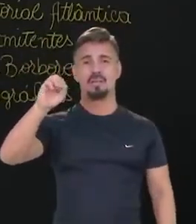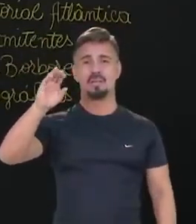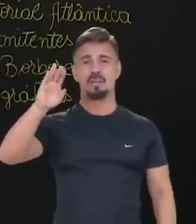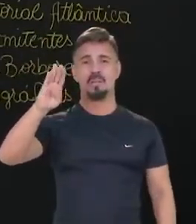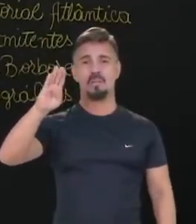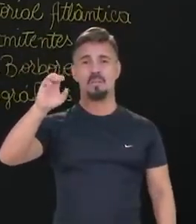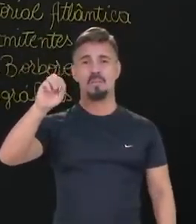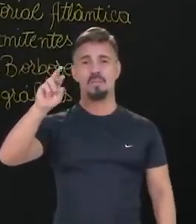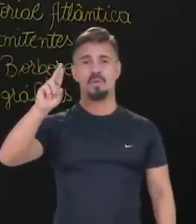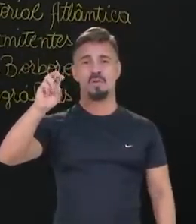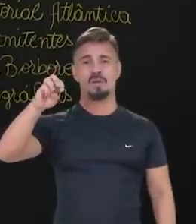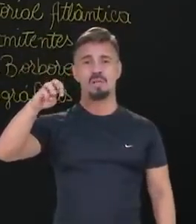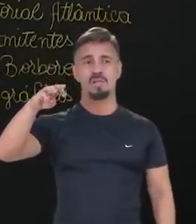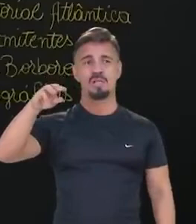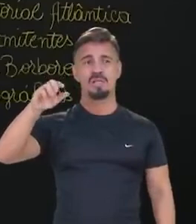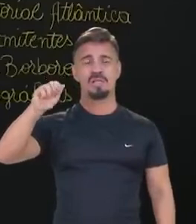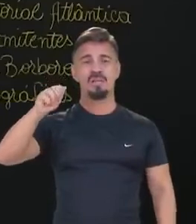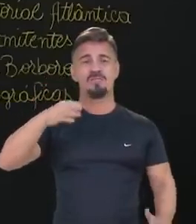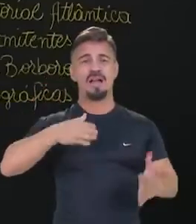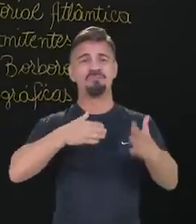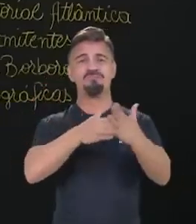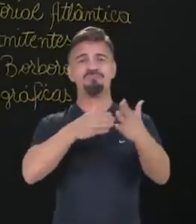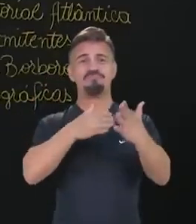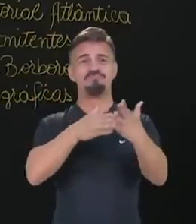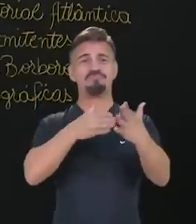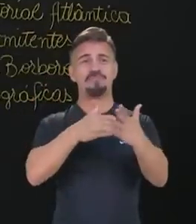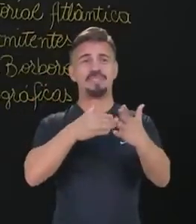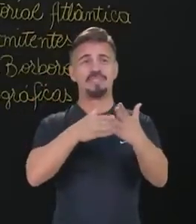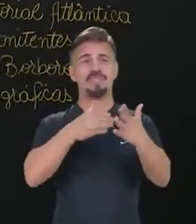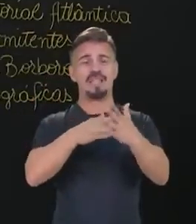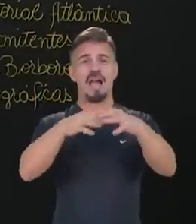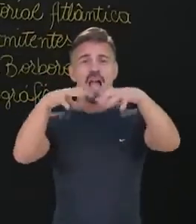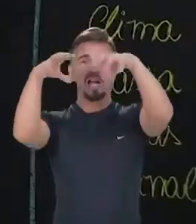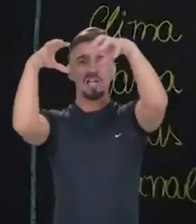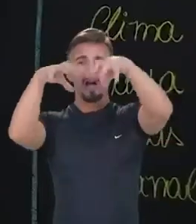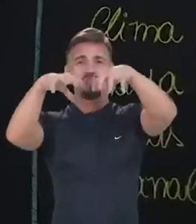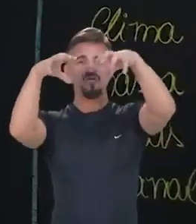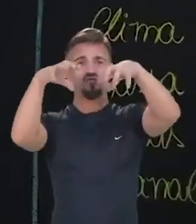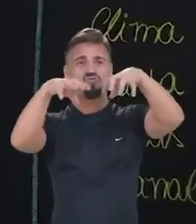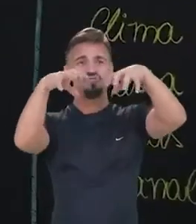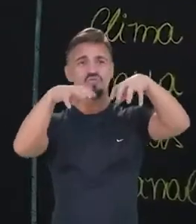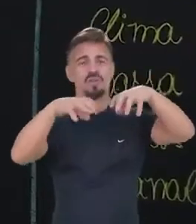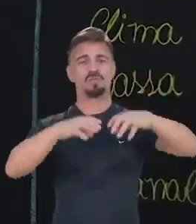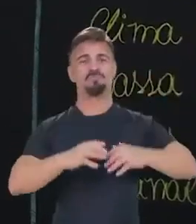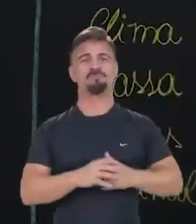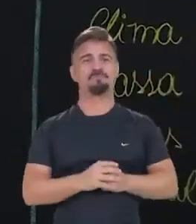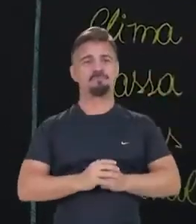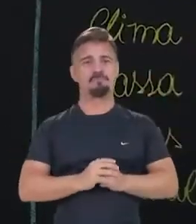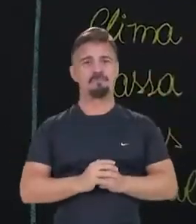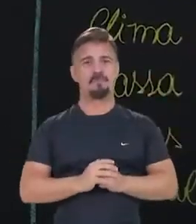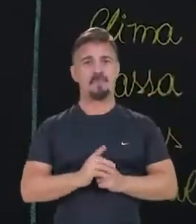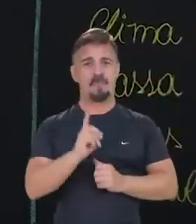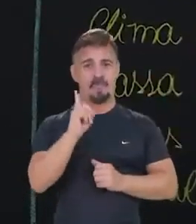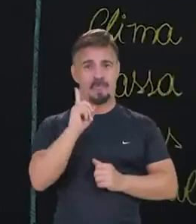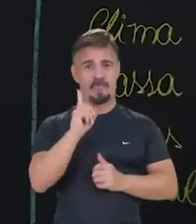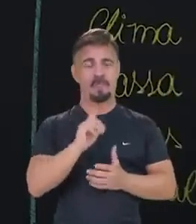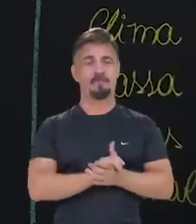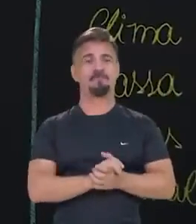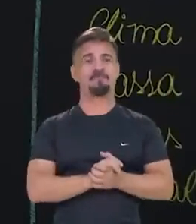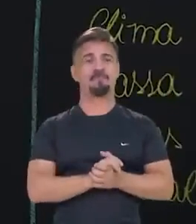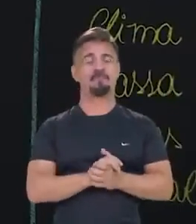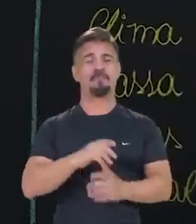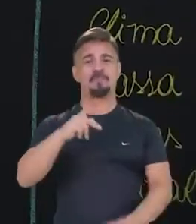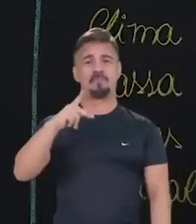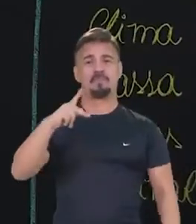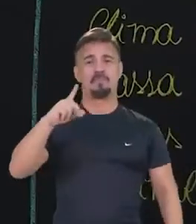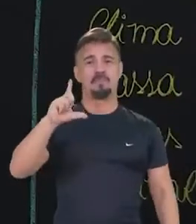fazer um esquema de um barramento físico para essa chuva. Então, nessa parte aqui, ó, temos o